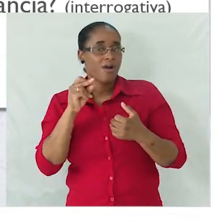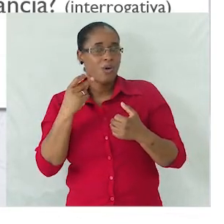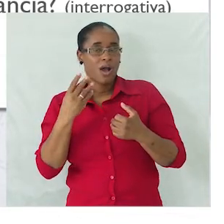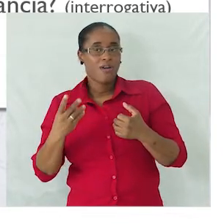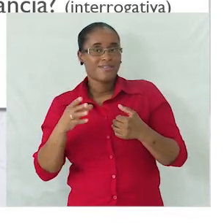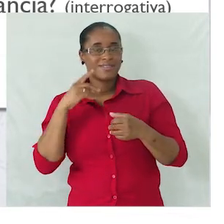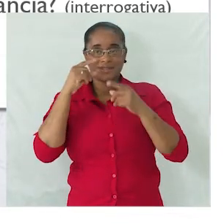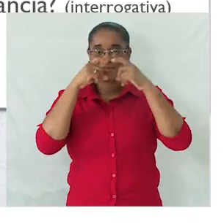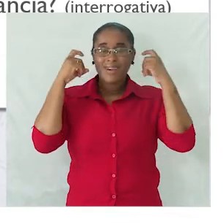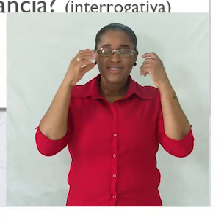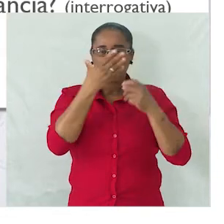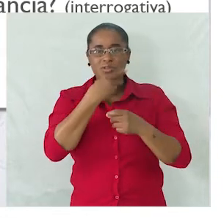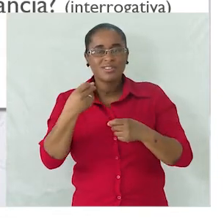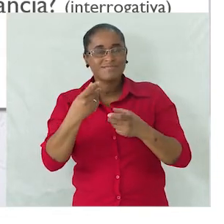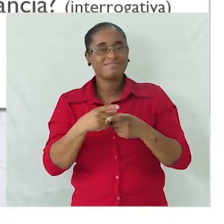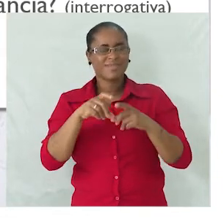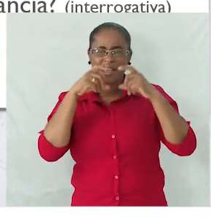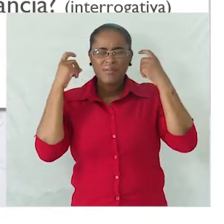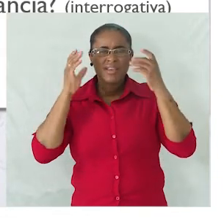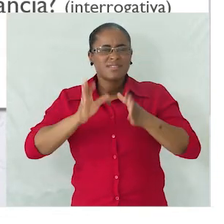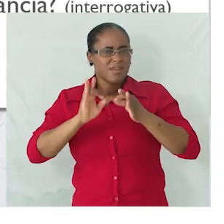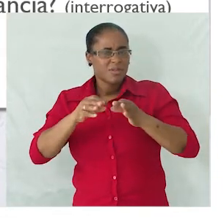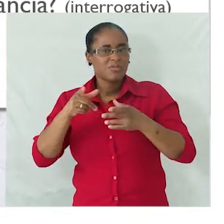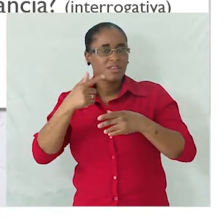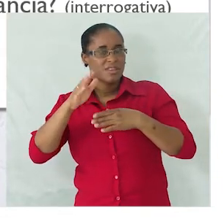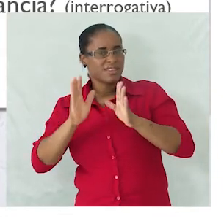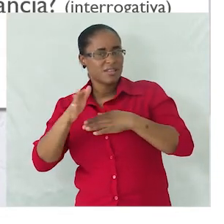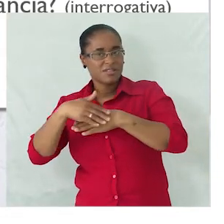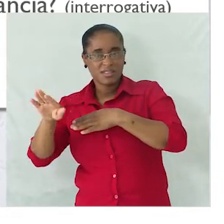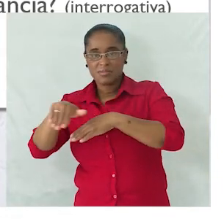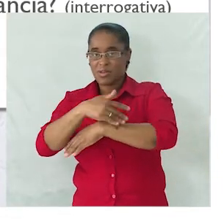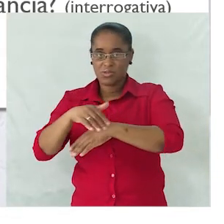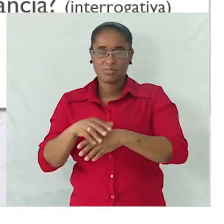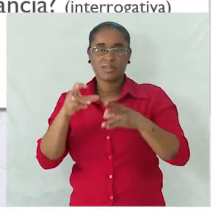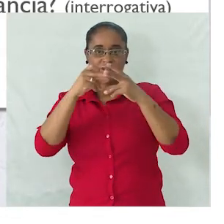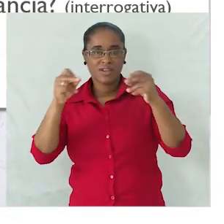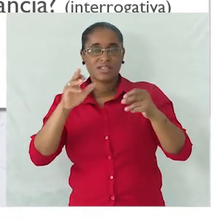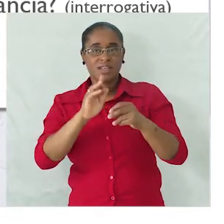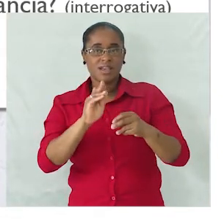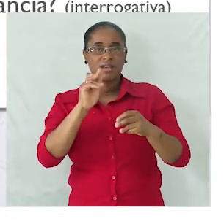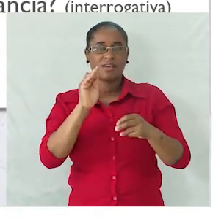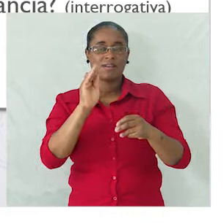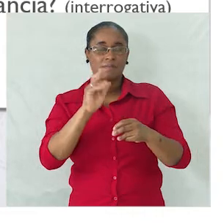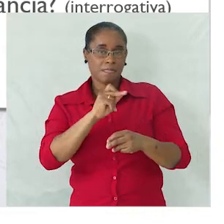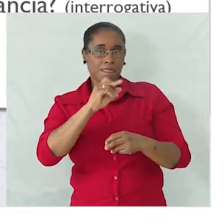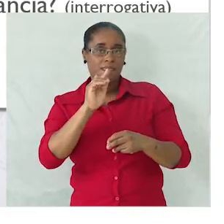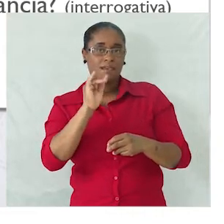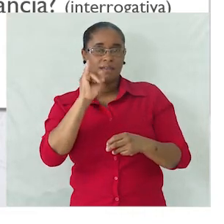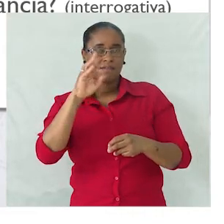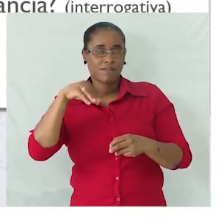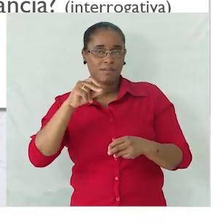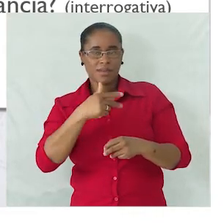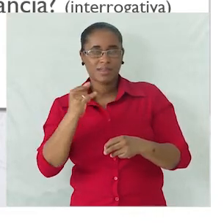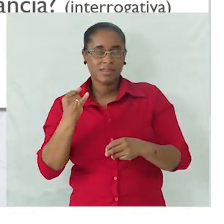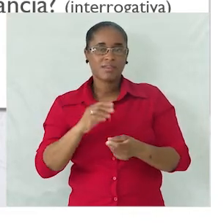máscaras nós temos que utilizar sempre que vamos para a rua. Então tenho aqui uma frase exclamativa na afirmativa. Na afirmativa, a